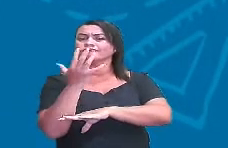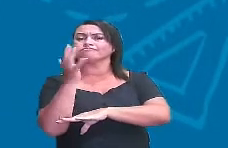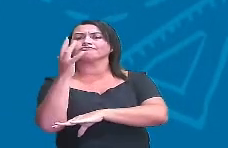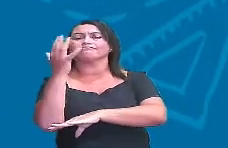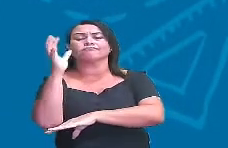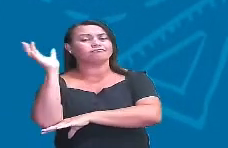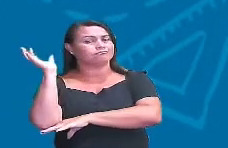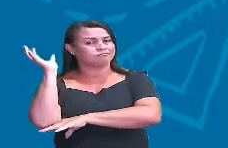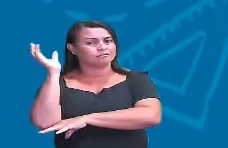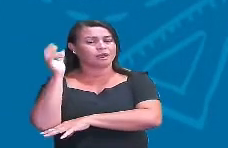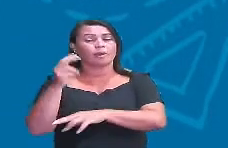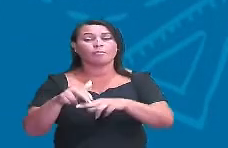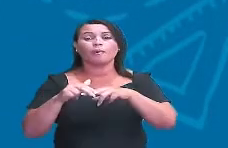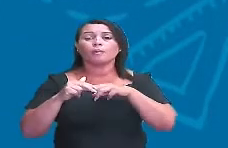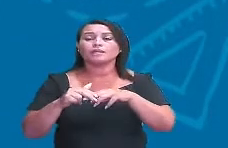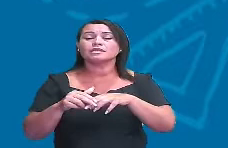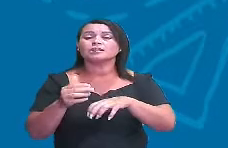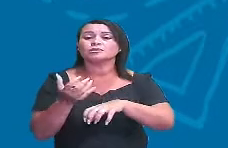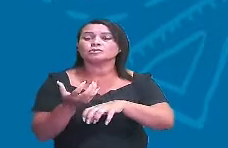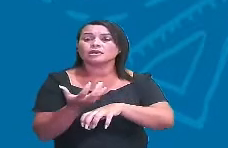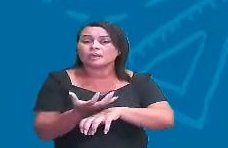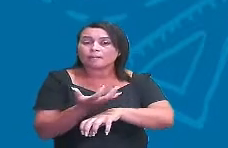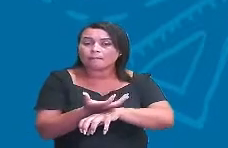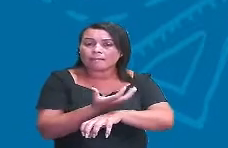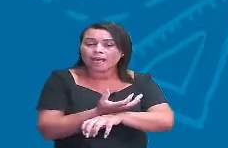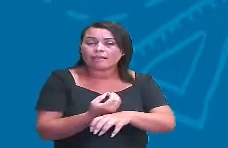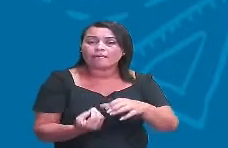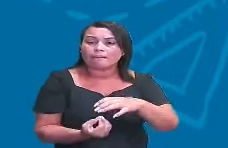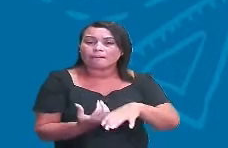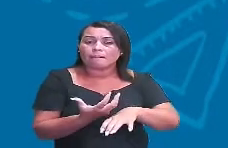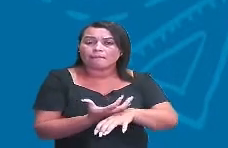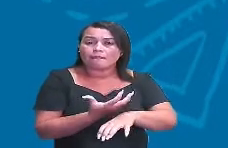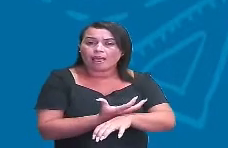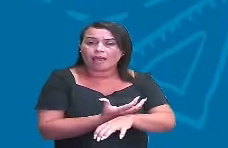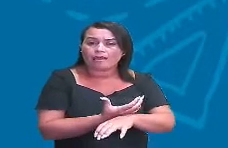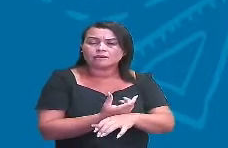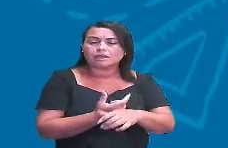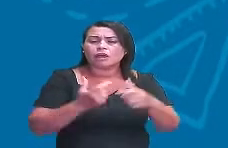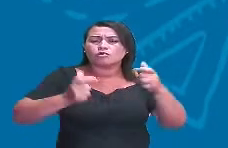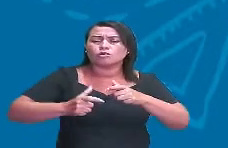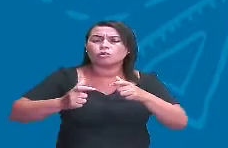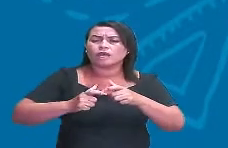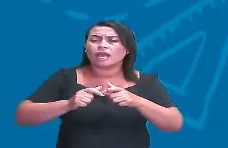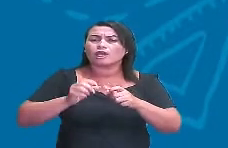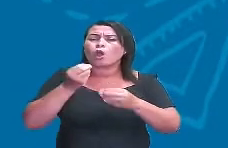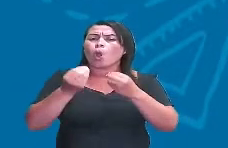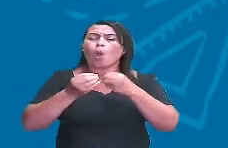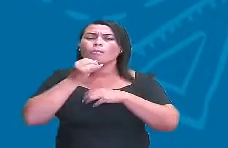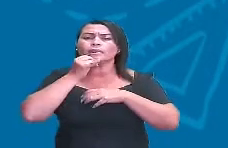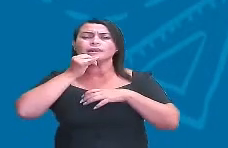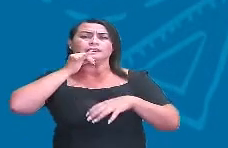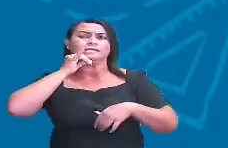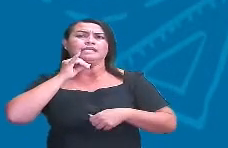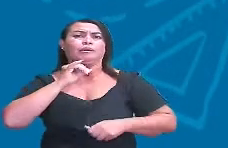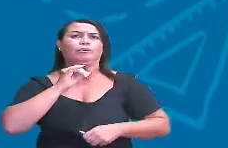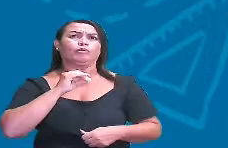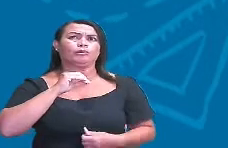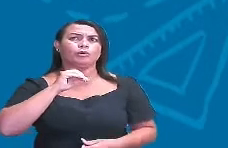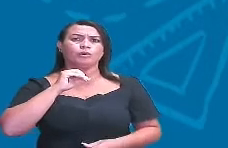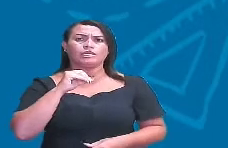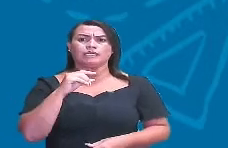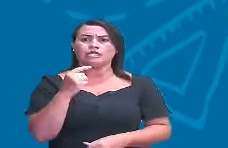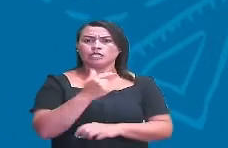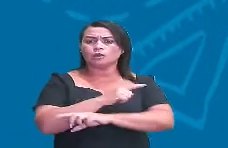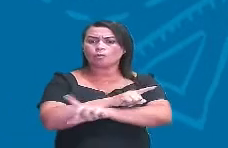que plantas que estão em lugares com sombra, elas não conseguem se desenvolver. Vocês já observaram isso? Que plantas que